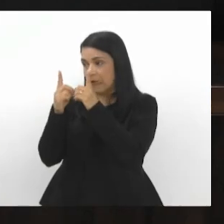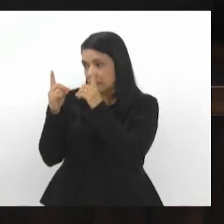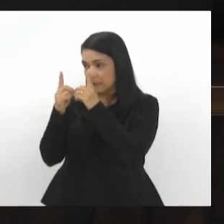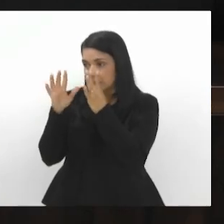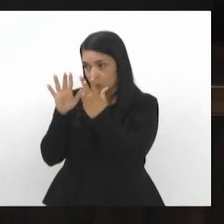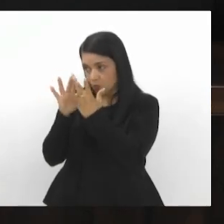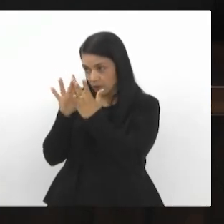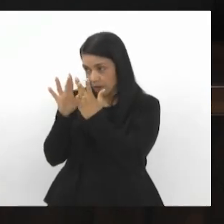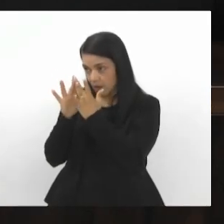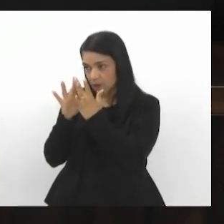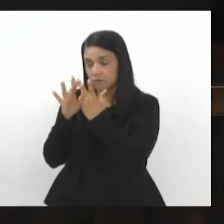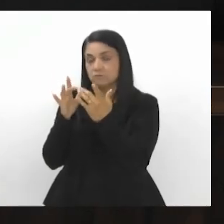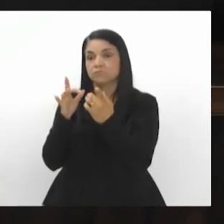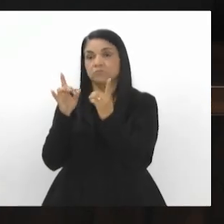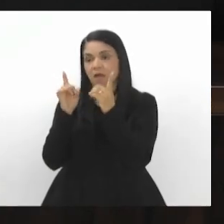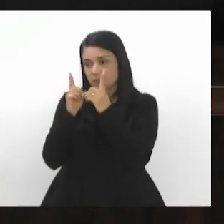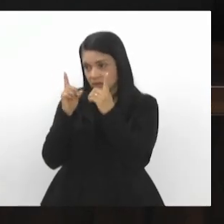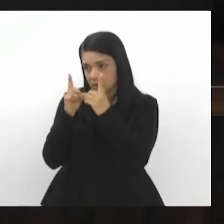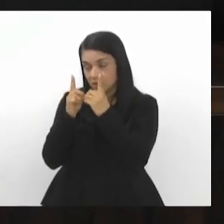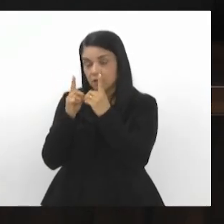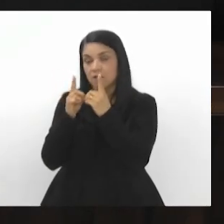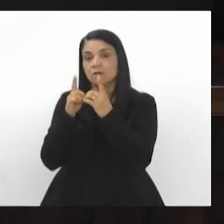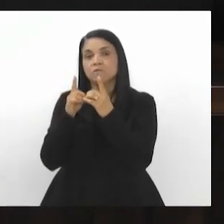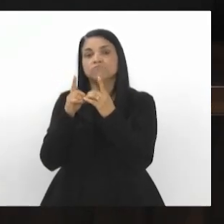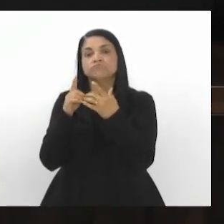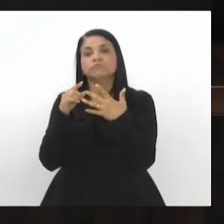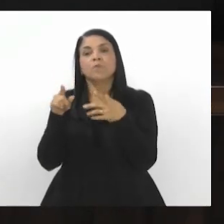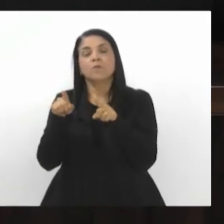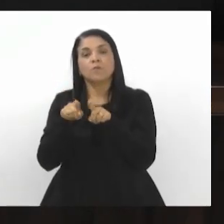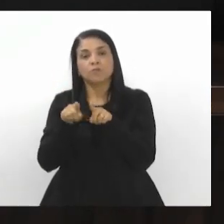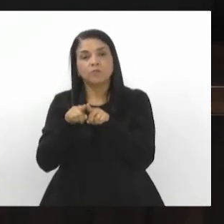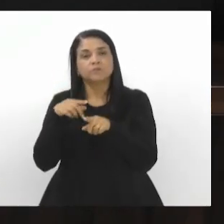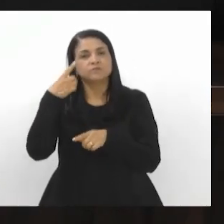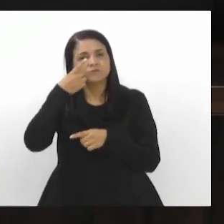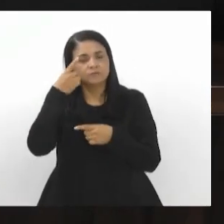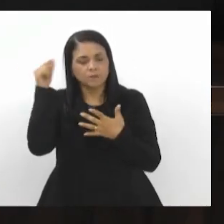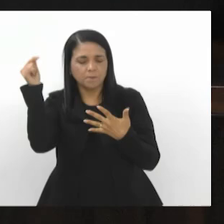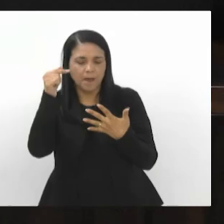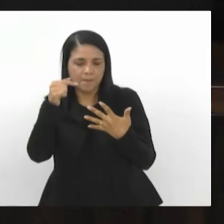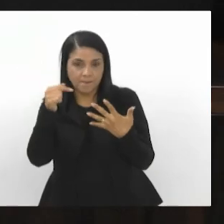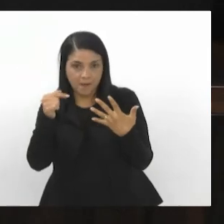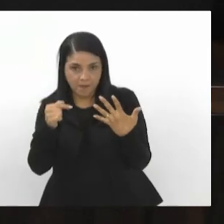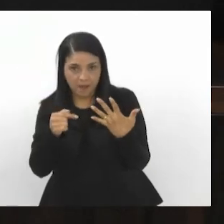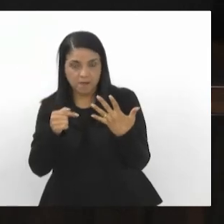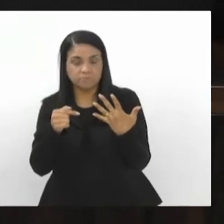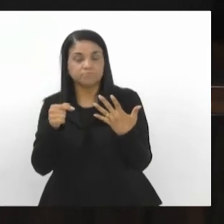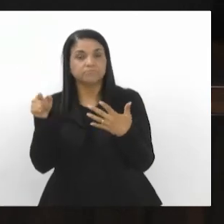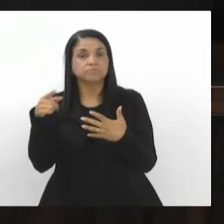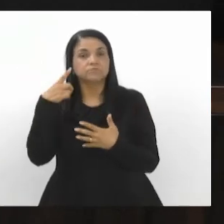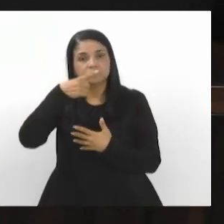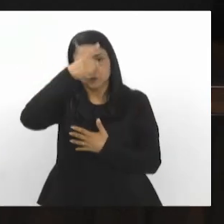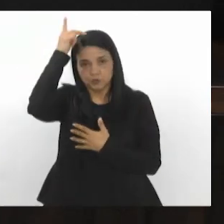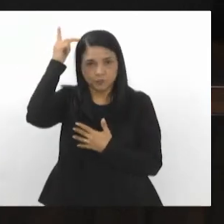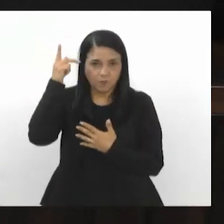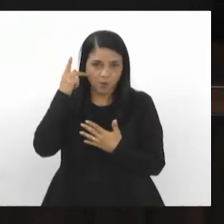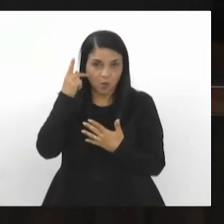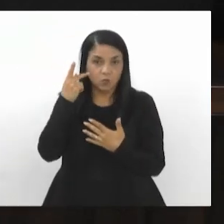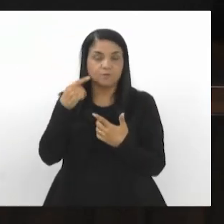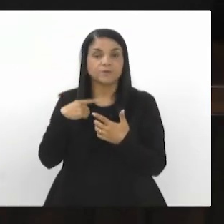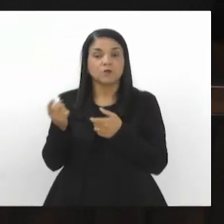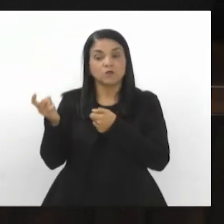pelas ponderações muito bem colocadas no nosso decano, o deputado Luiz Paulo, com certeza, voltando em fevereiro, a